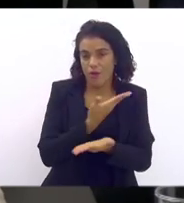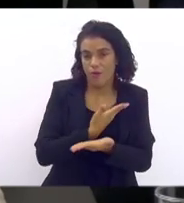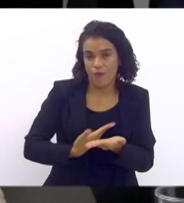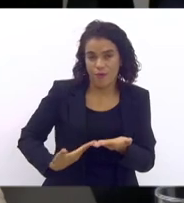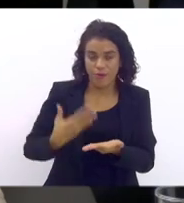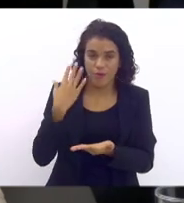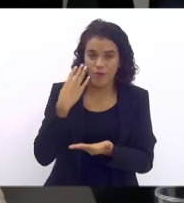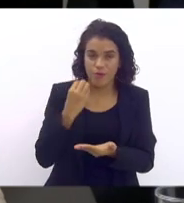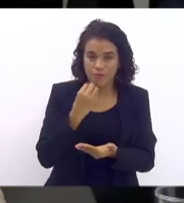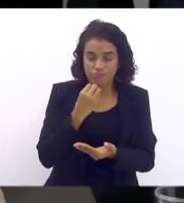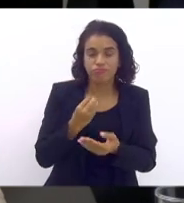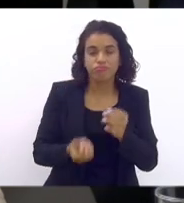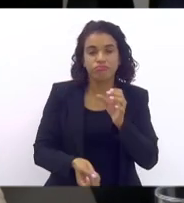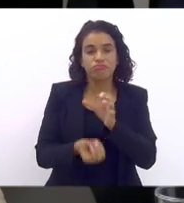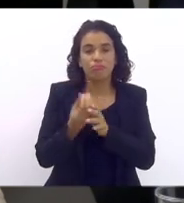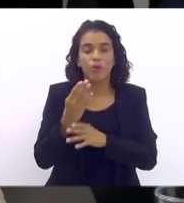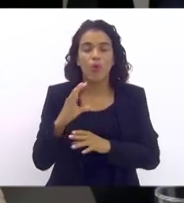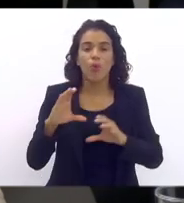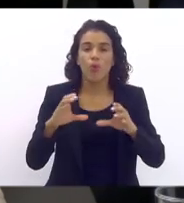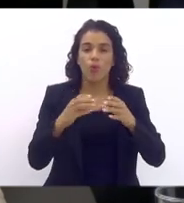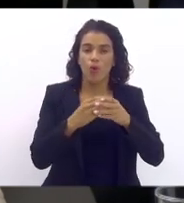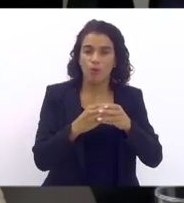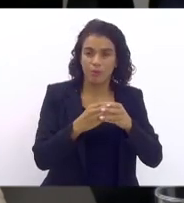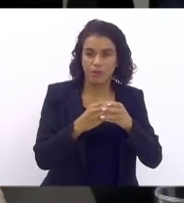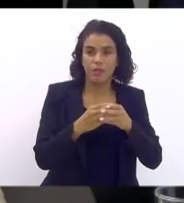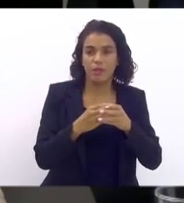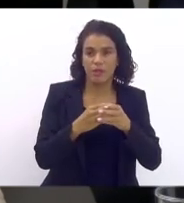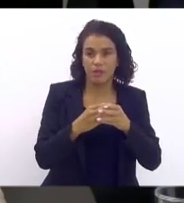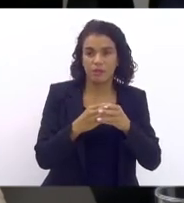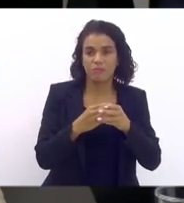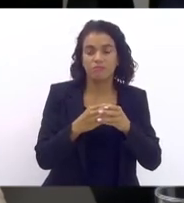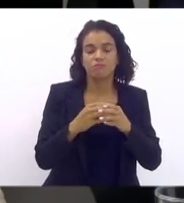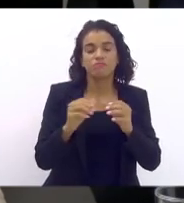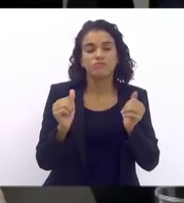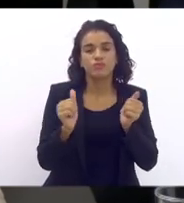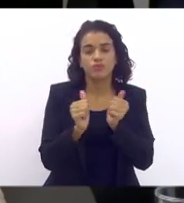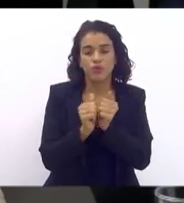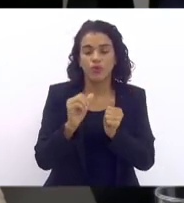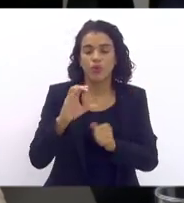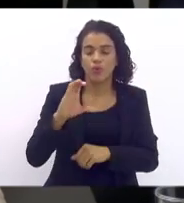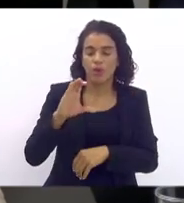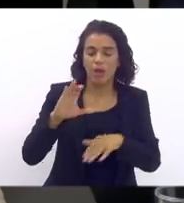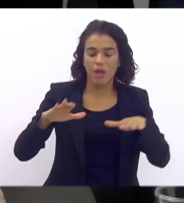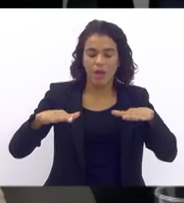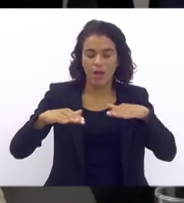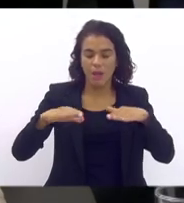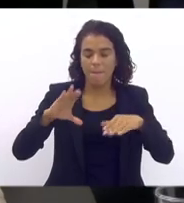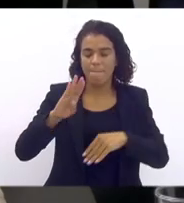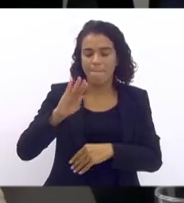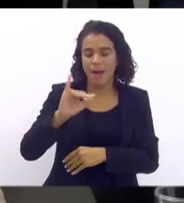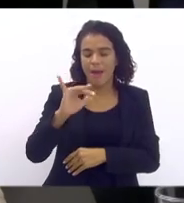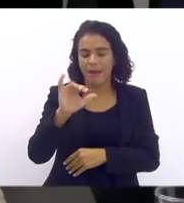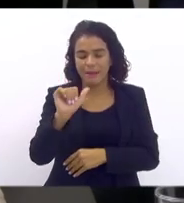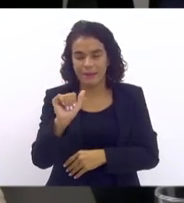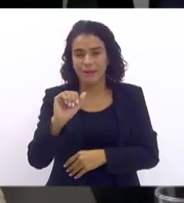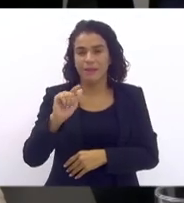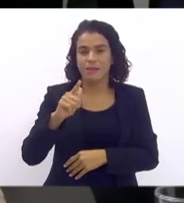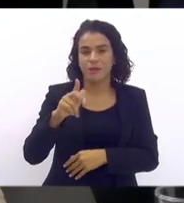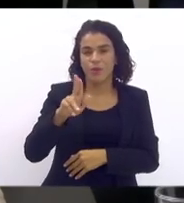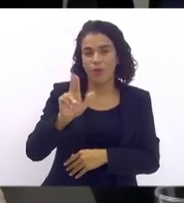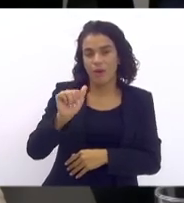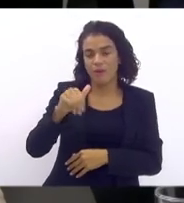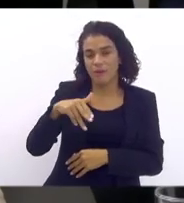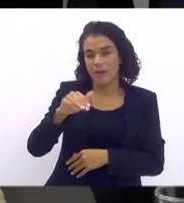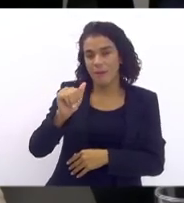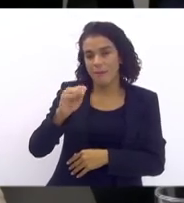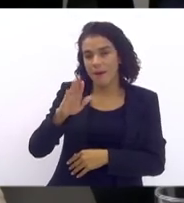né instituindo o comitê Integrado de gestão da B de Guanabara onde tem alguns atores ali estaduais que a gente precisa convocar para começar